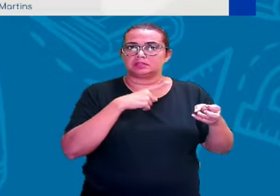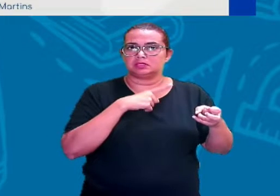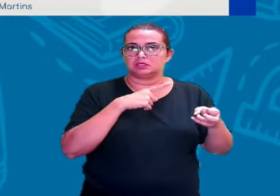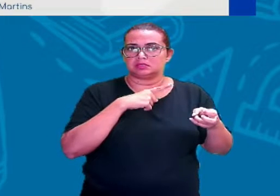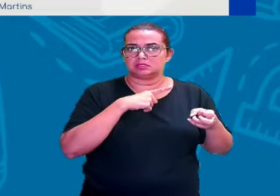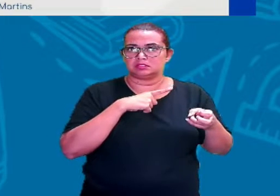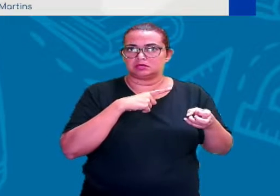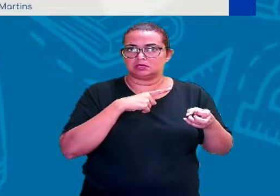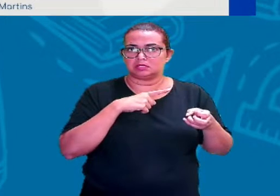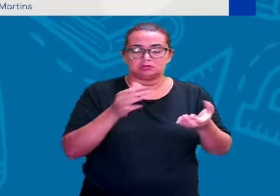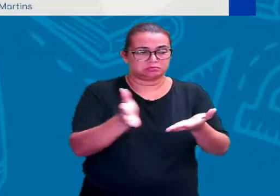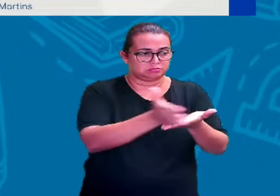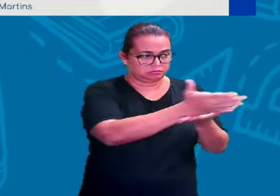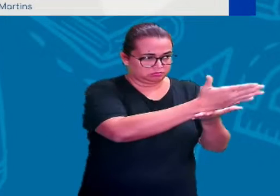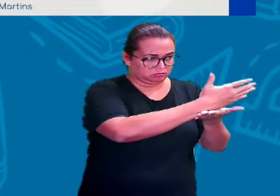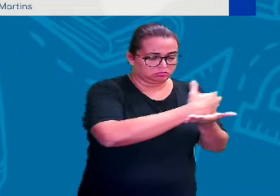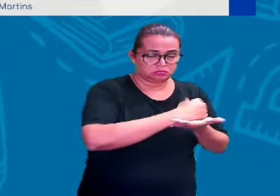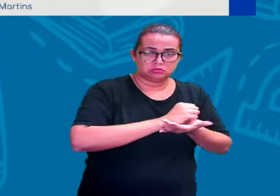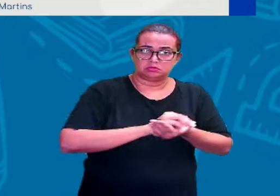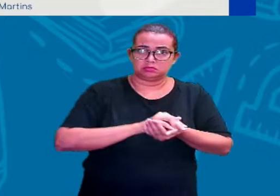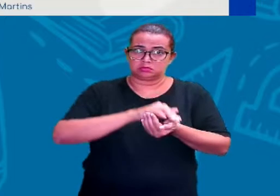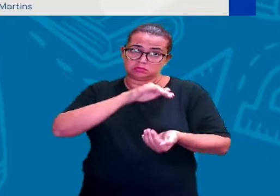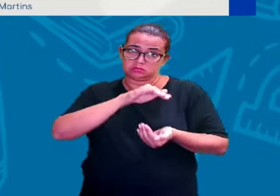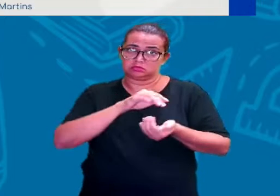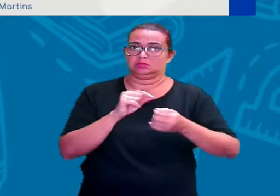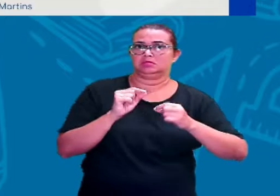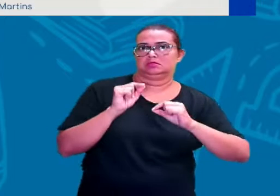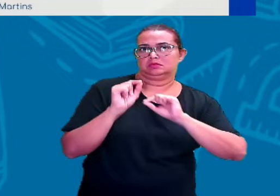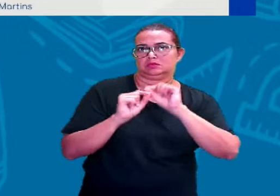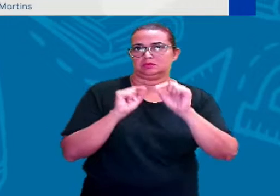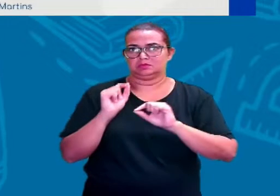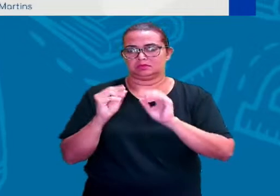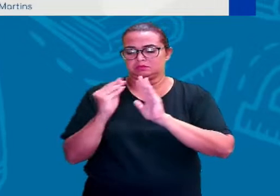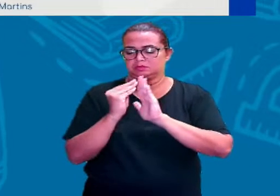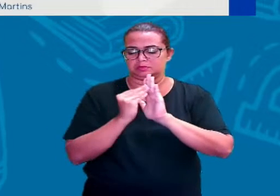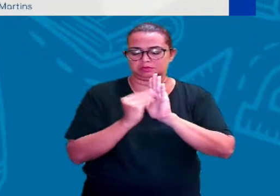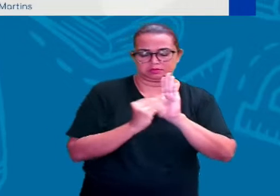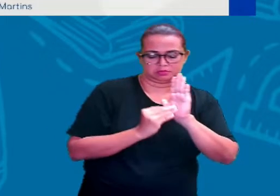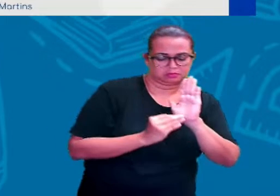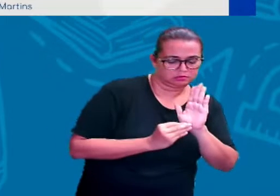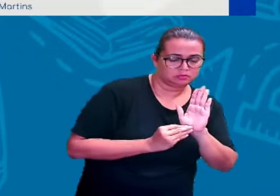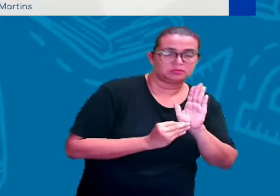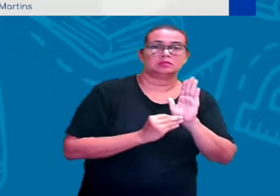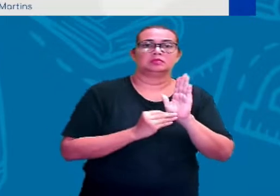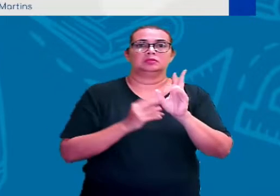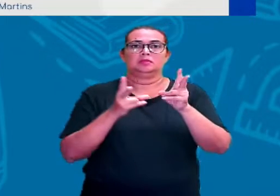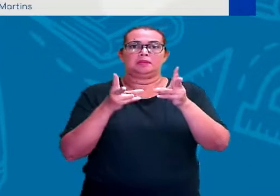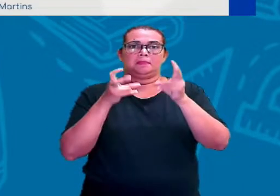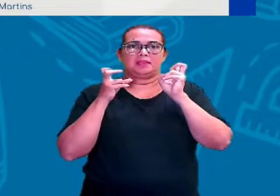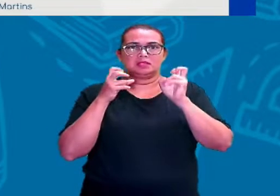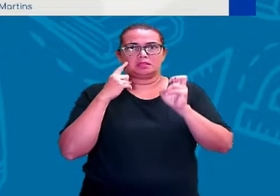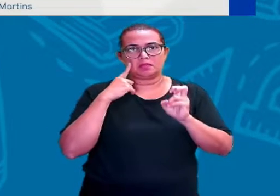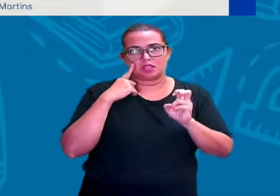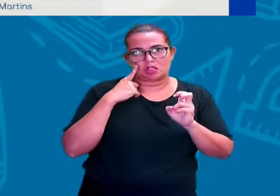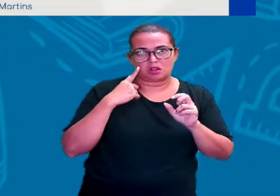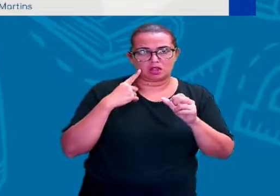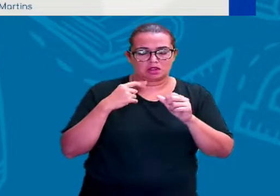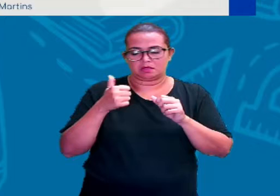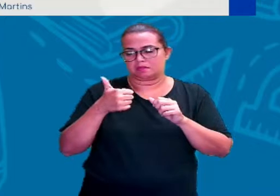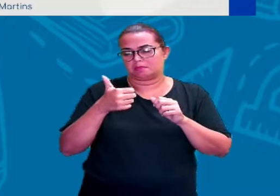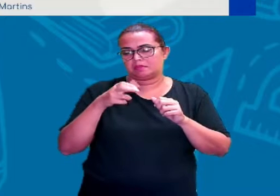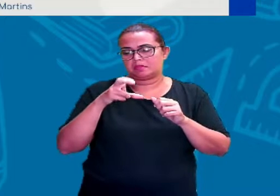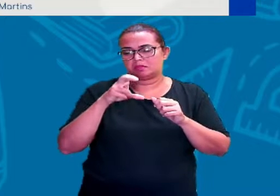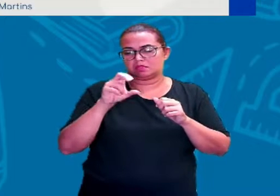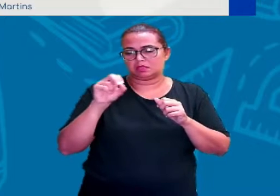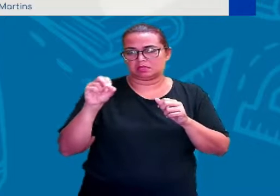Então, aqui a gente consegue perceber nesse quadro o aumento da população. Então, de